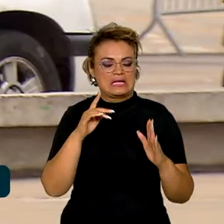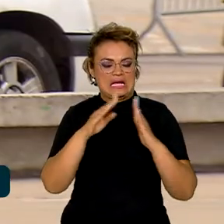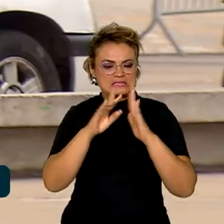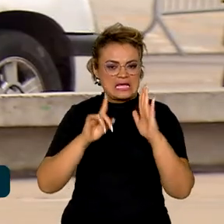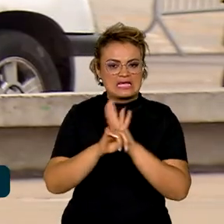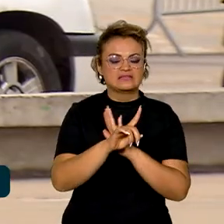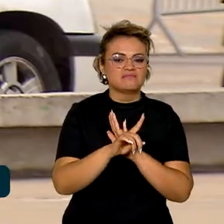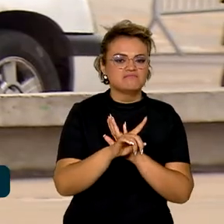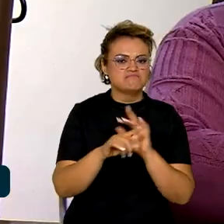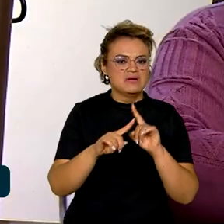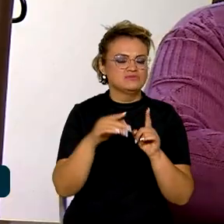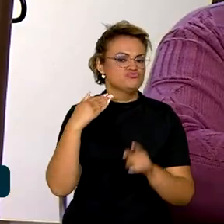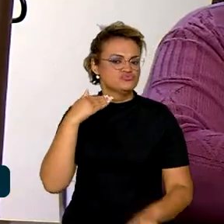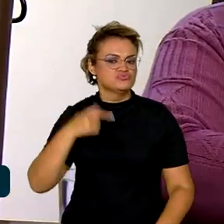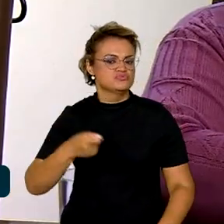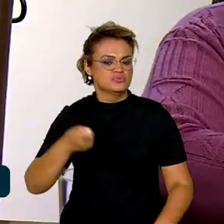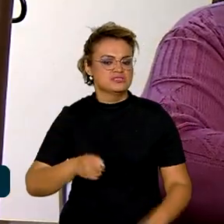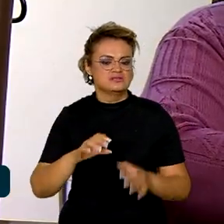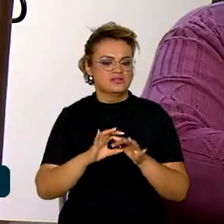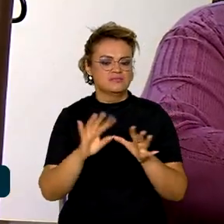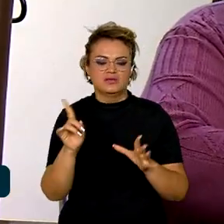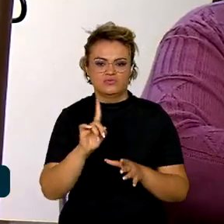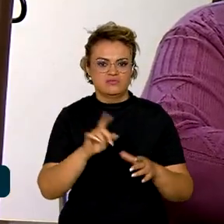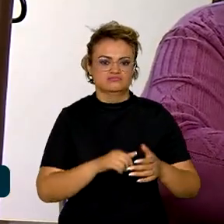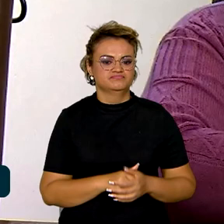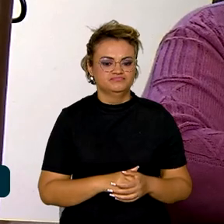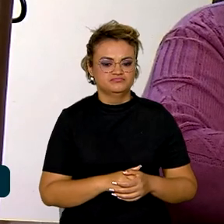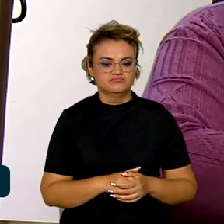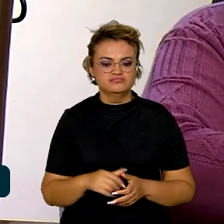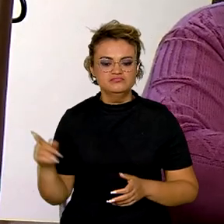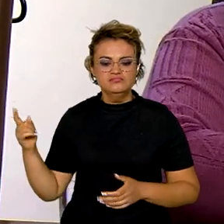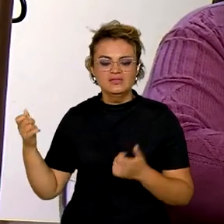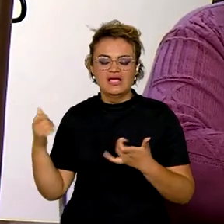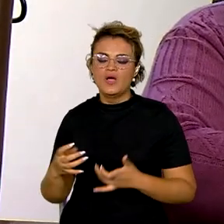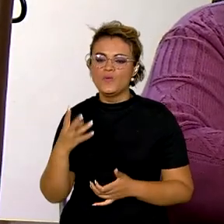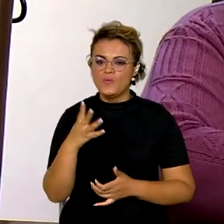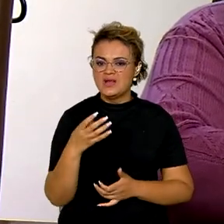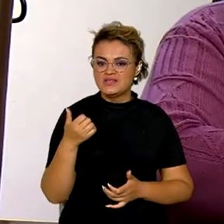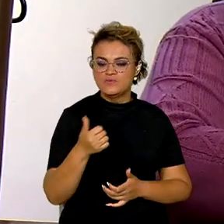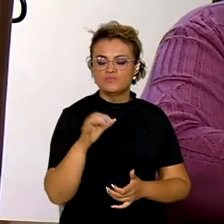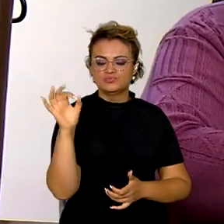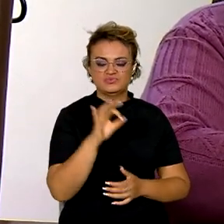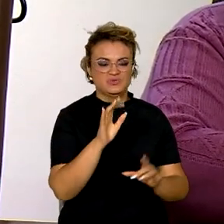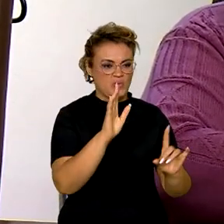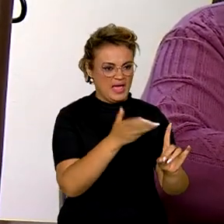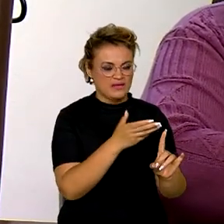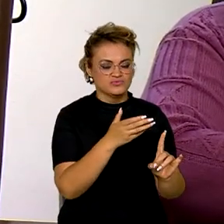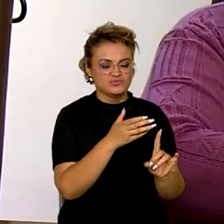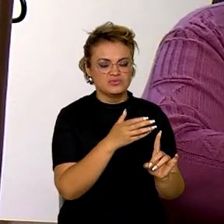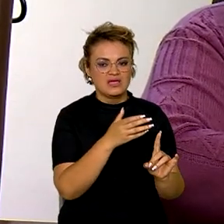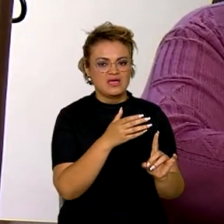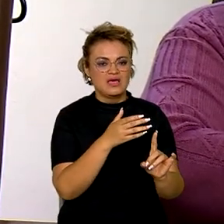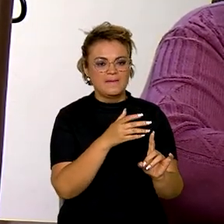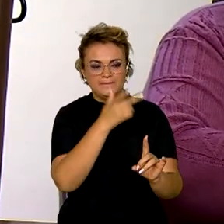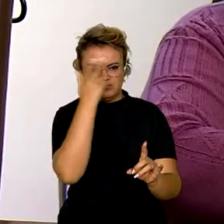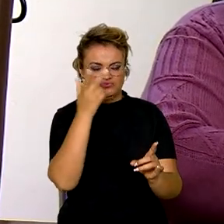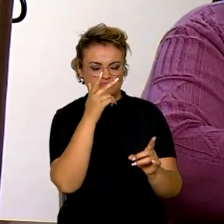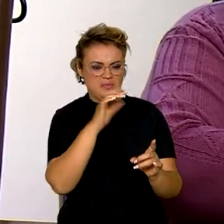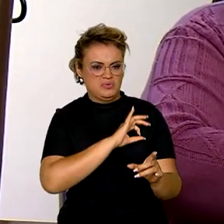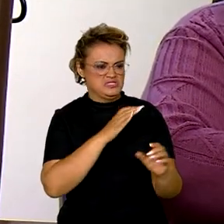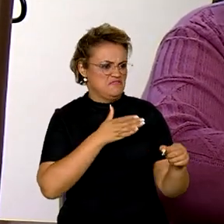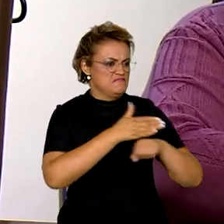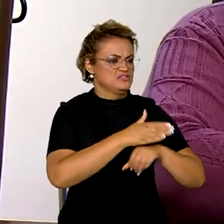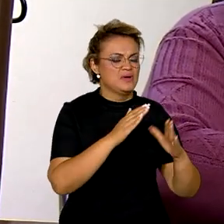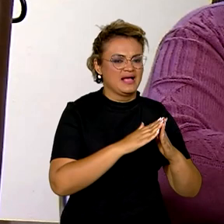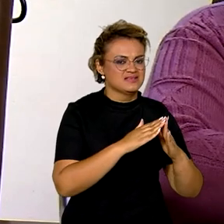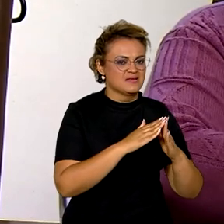sem mandado judicial. Cerca de 41% dos réus foi alvo de busca domiciliar sem mandado de justiça, o